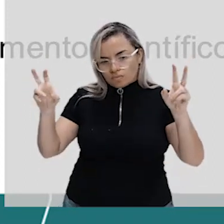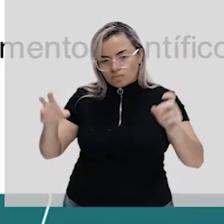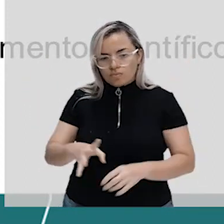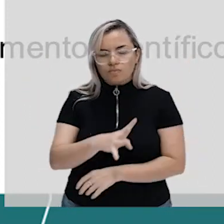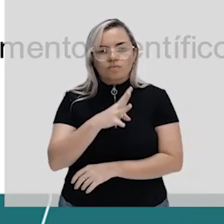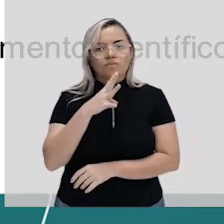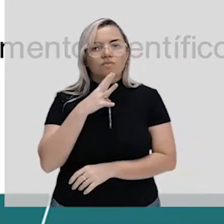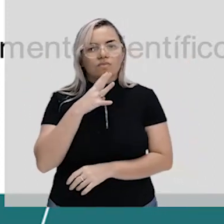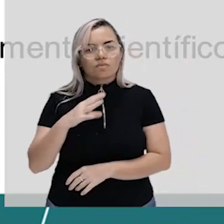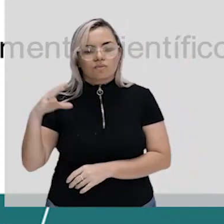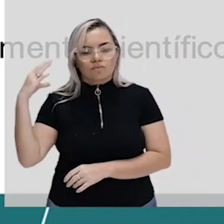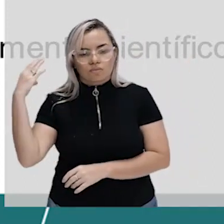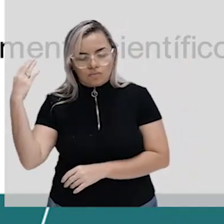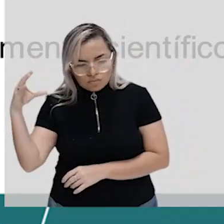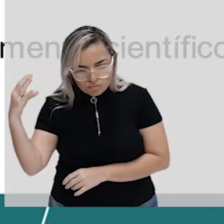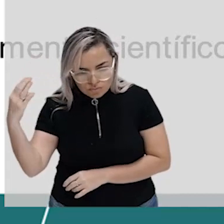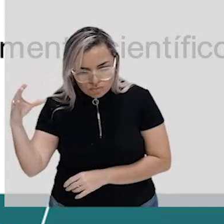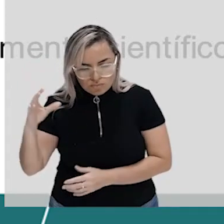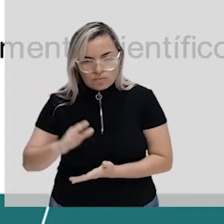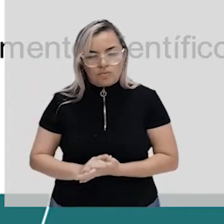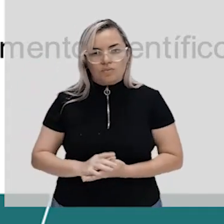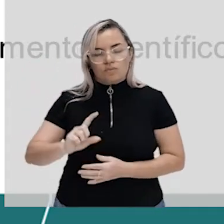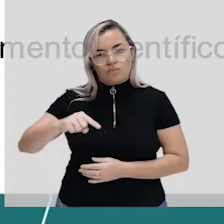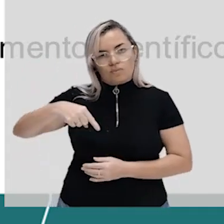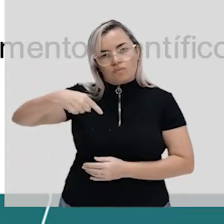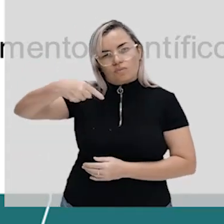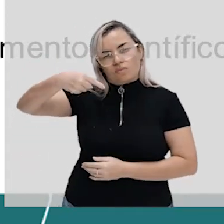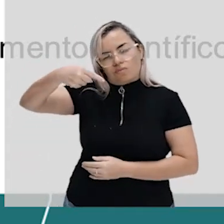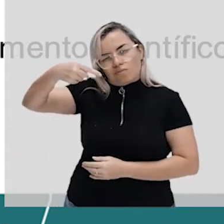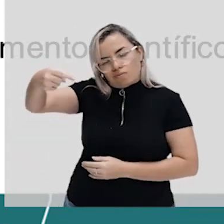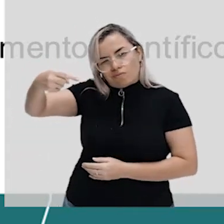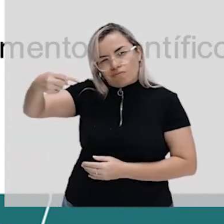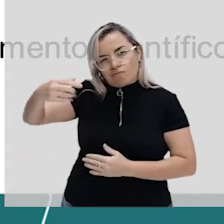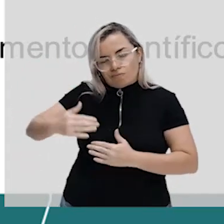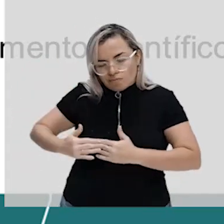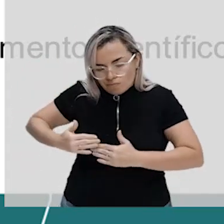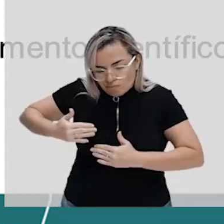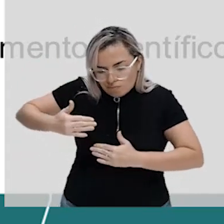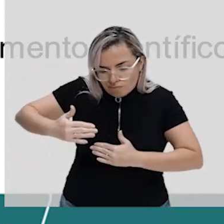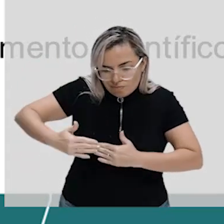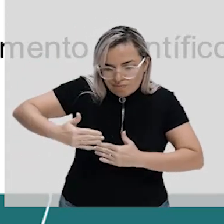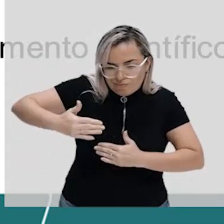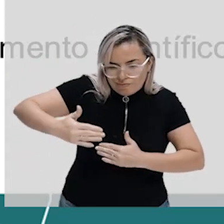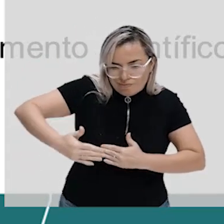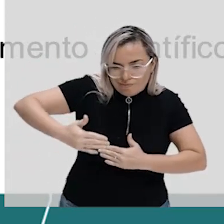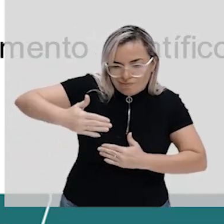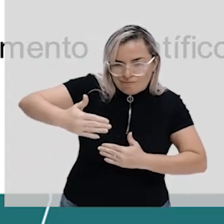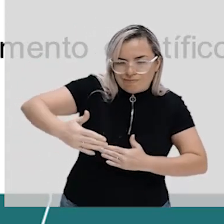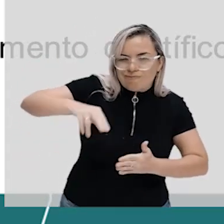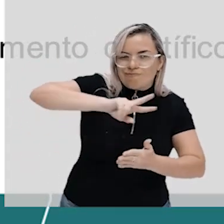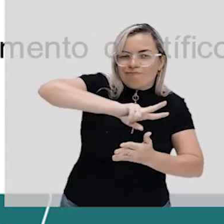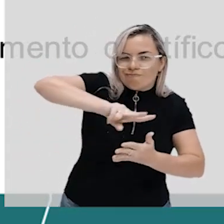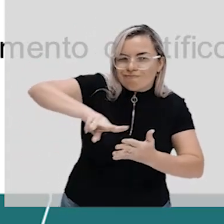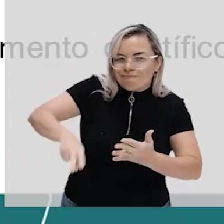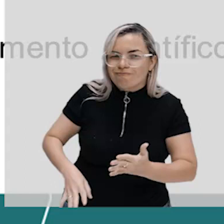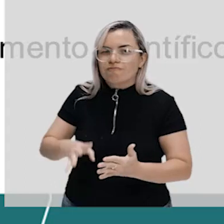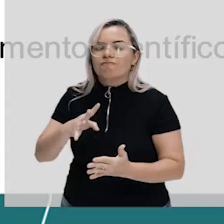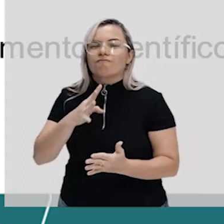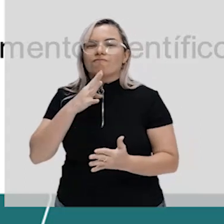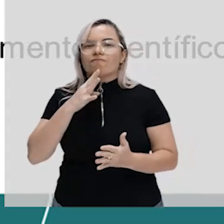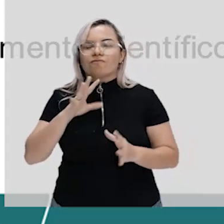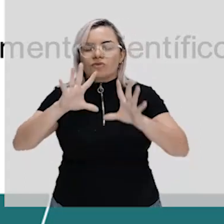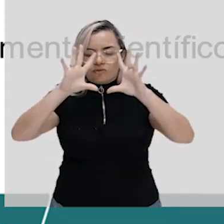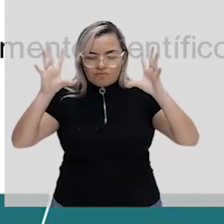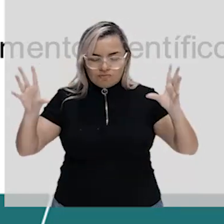conhecimento científico. Depois de toda a nossa trajetória, passando por várias áreas de conhecimento, finalmente chegamos até